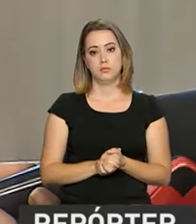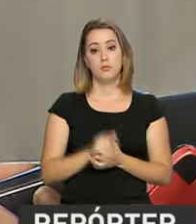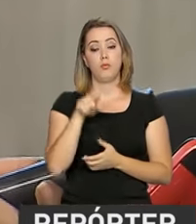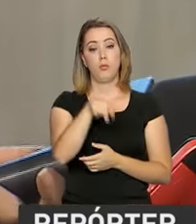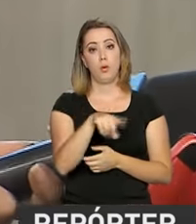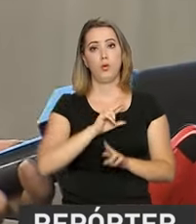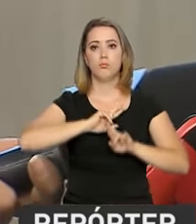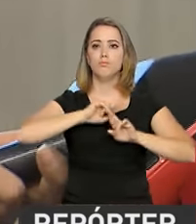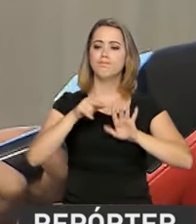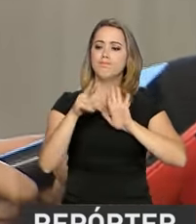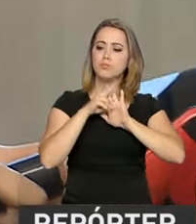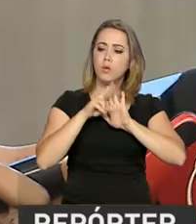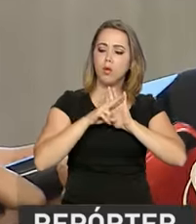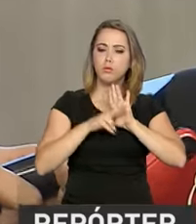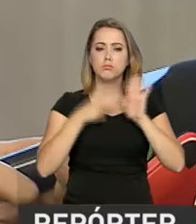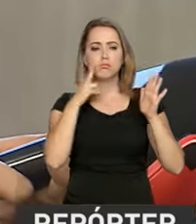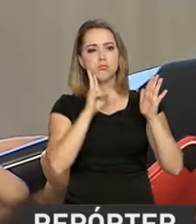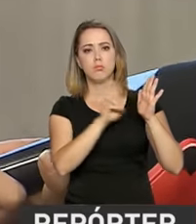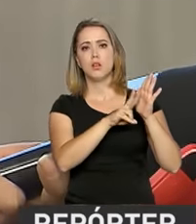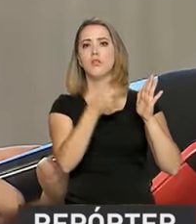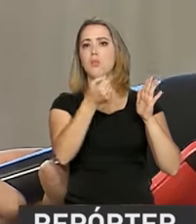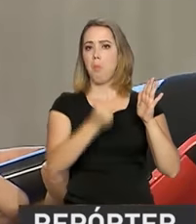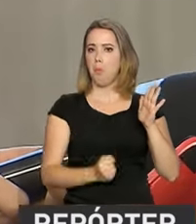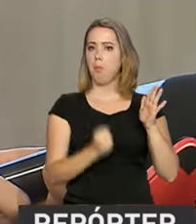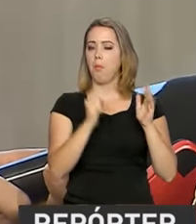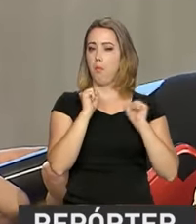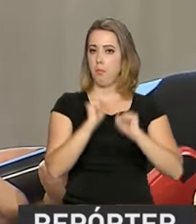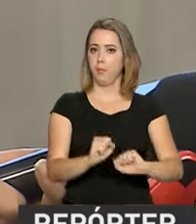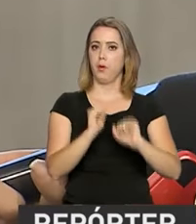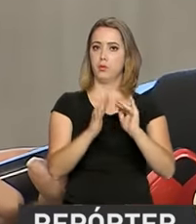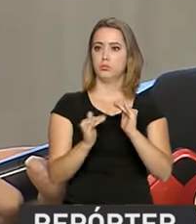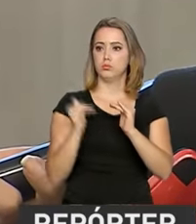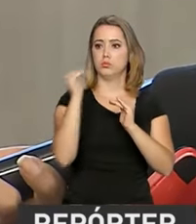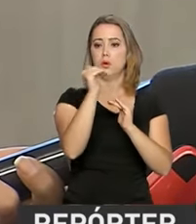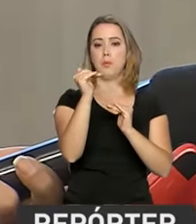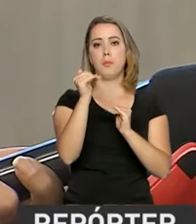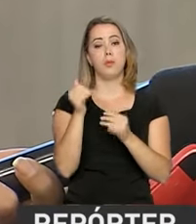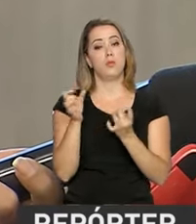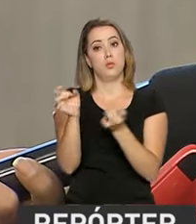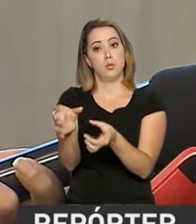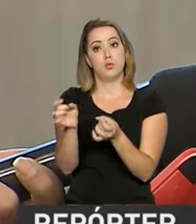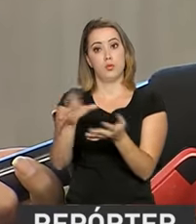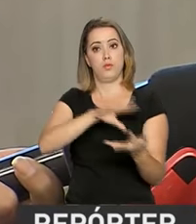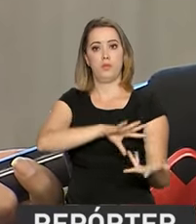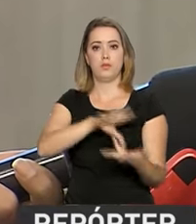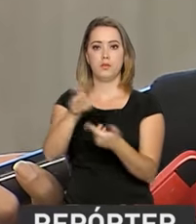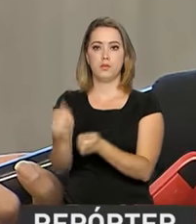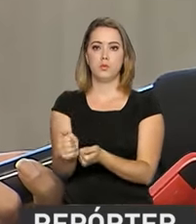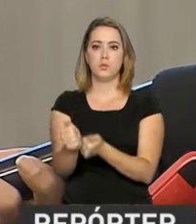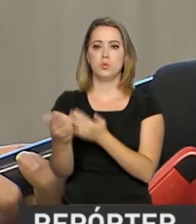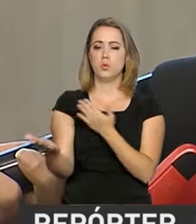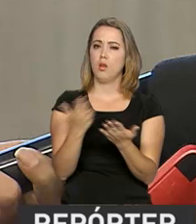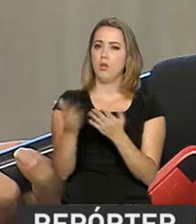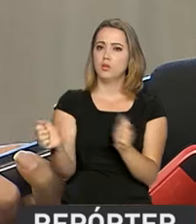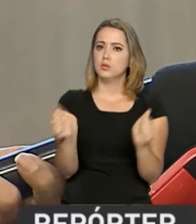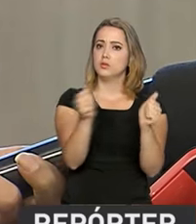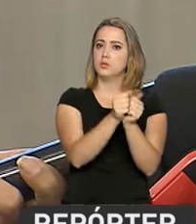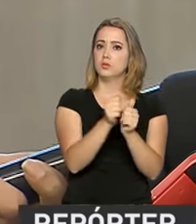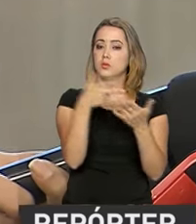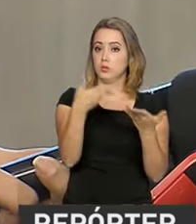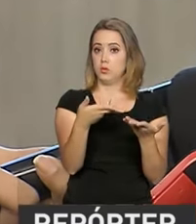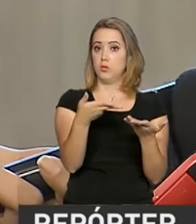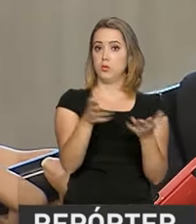indicam a possibilidade de aumento de exportações e de aumento de importações no lado das exportações a safra